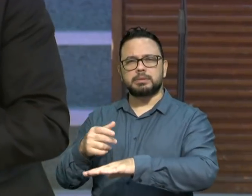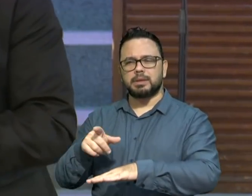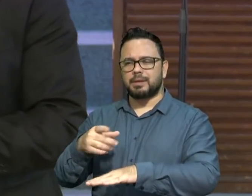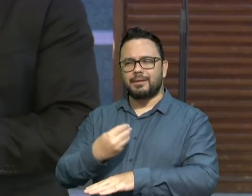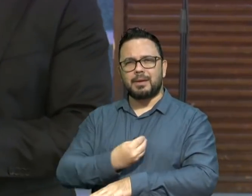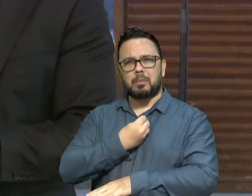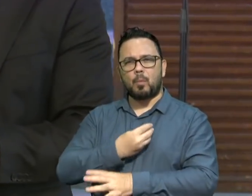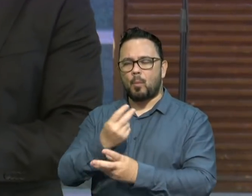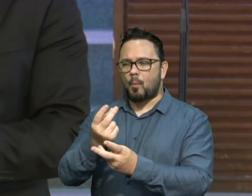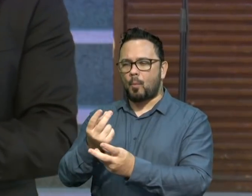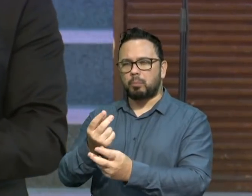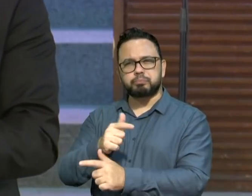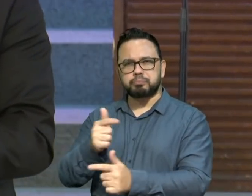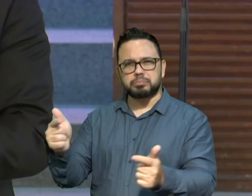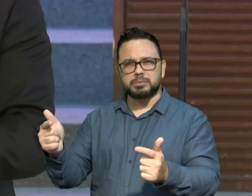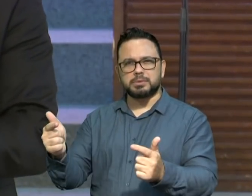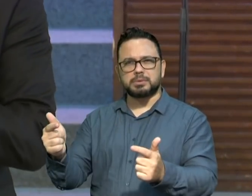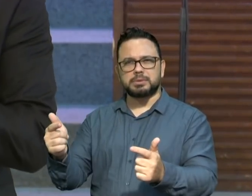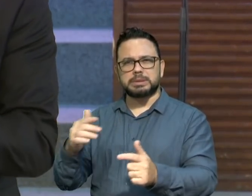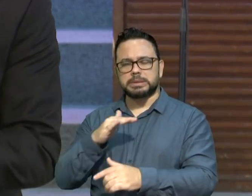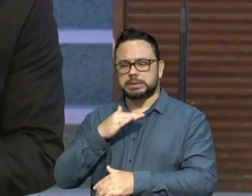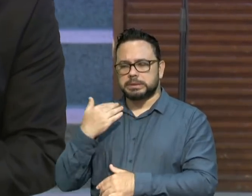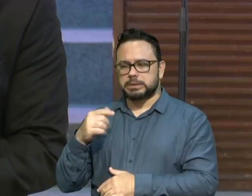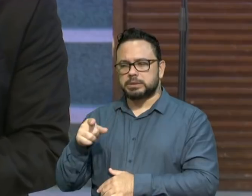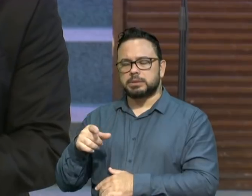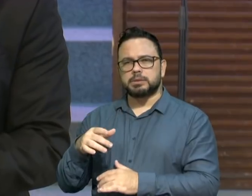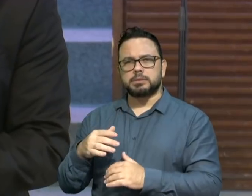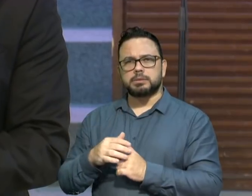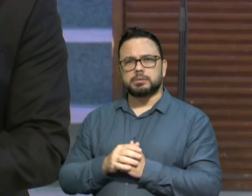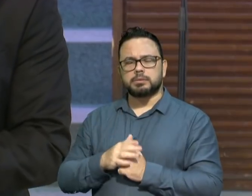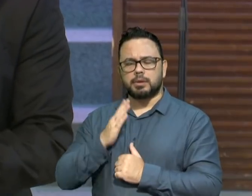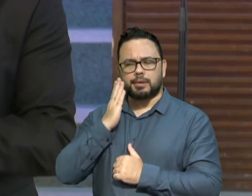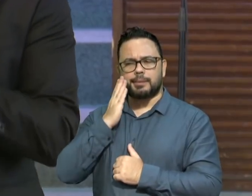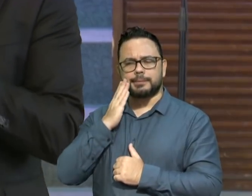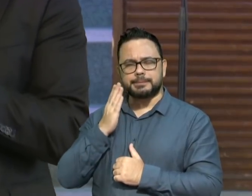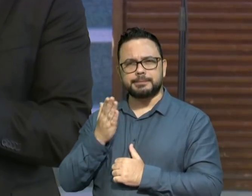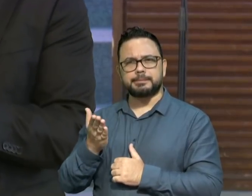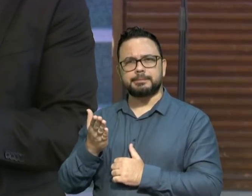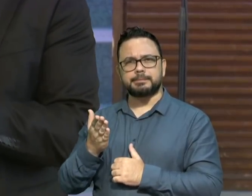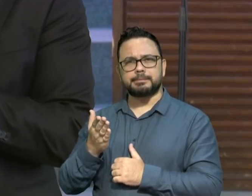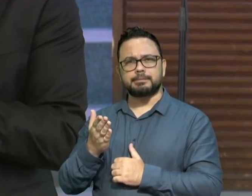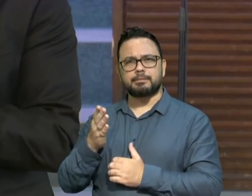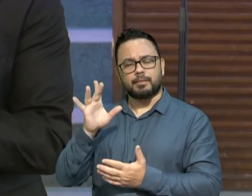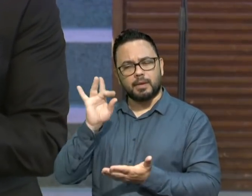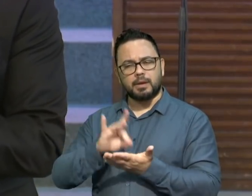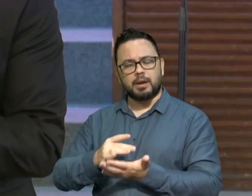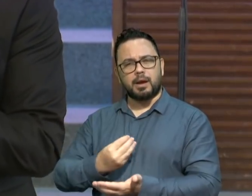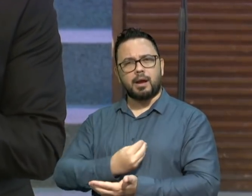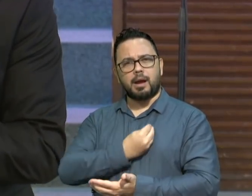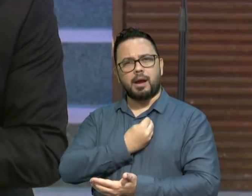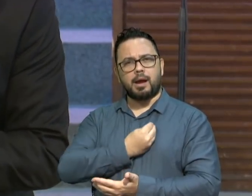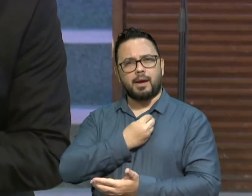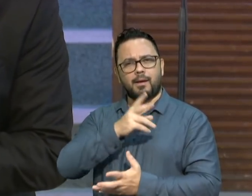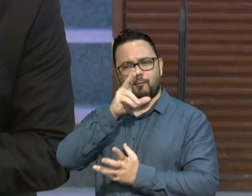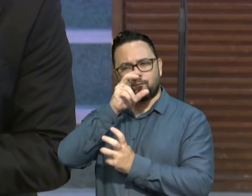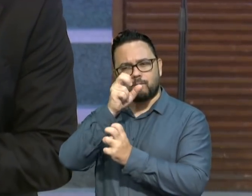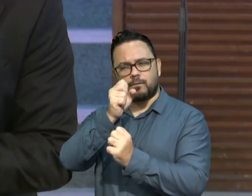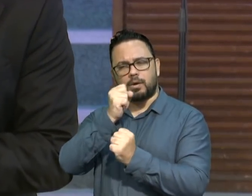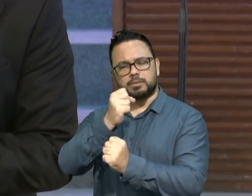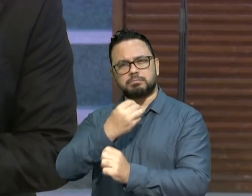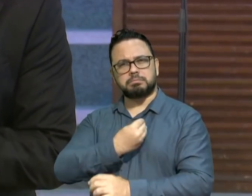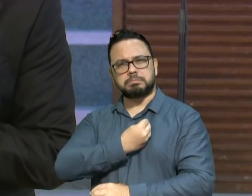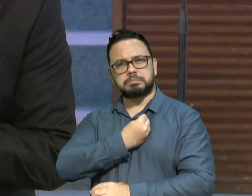Vida e eu sabia que o dom da vida o fôlego da vida o poder da